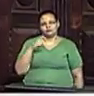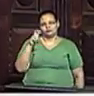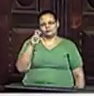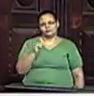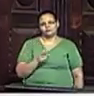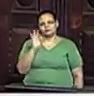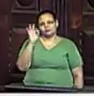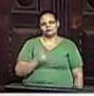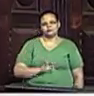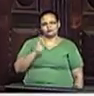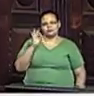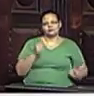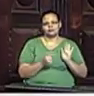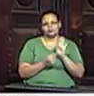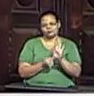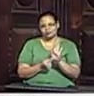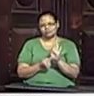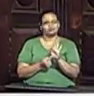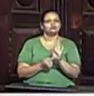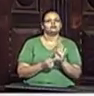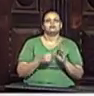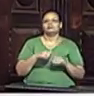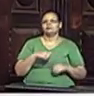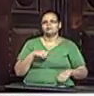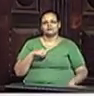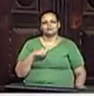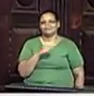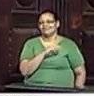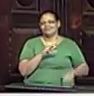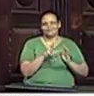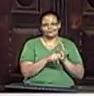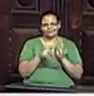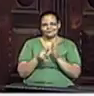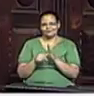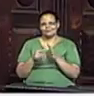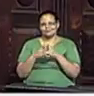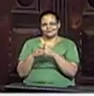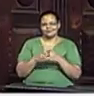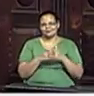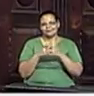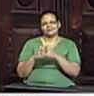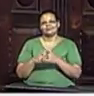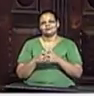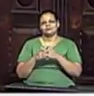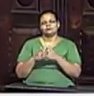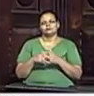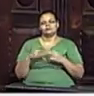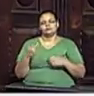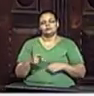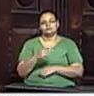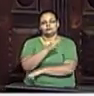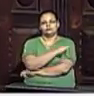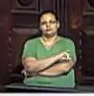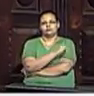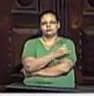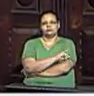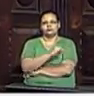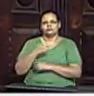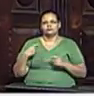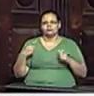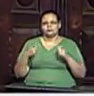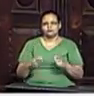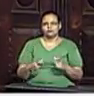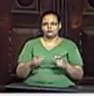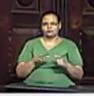50%, ou seja, o grande entreposto de roubo de cargas da região metropolitana do Rio, está